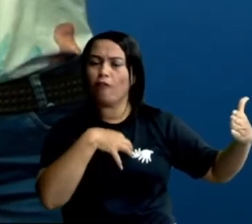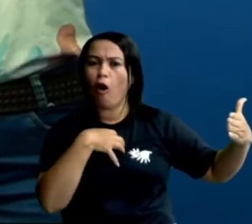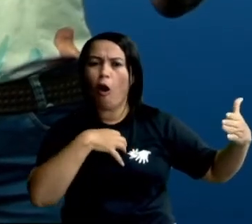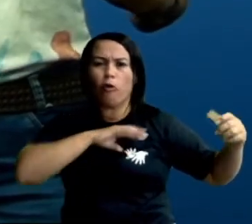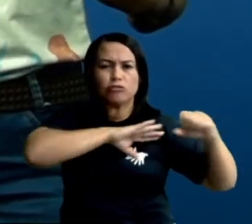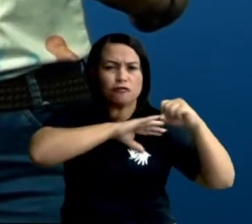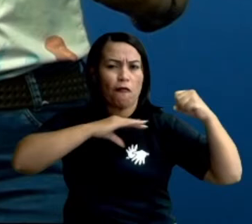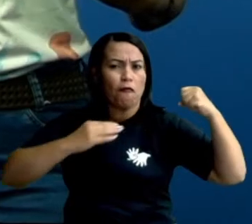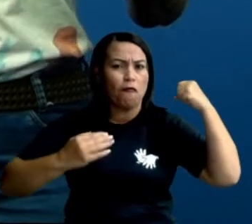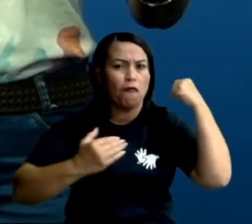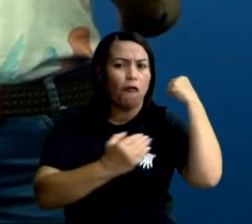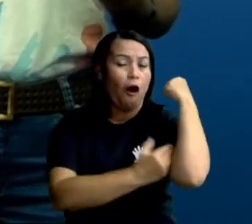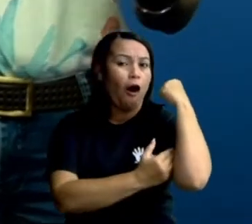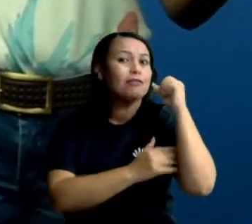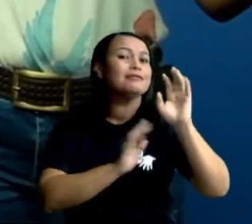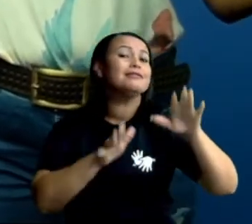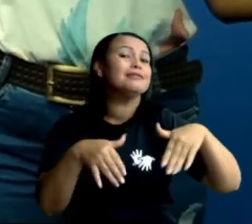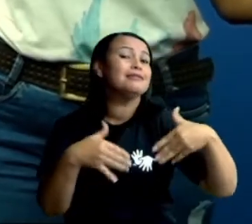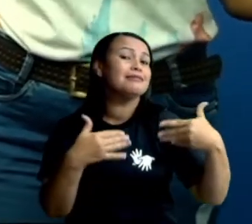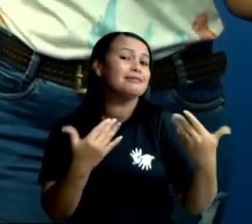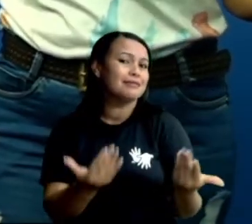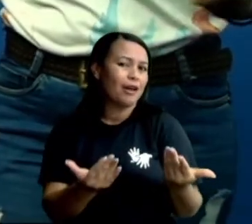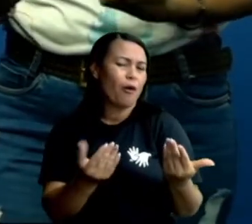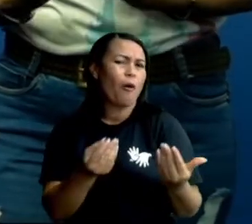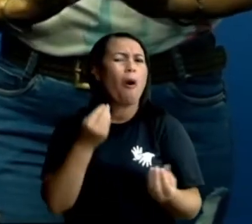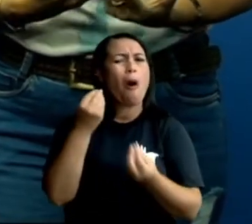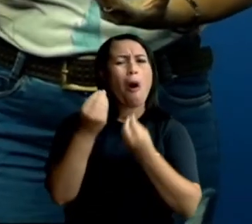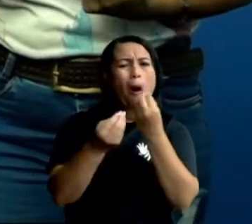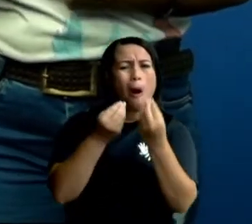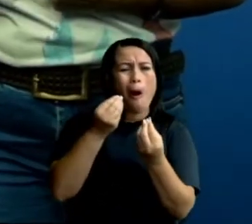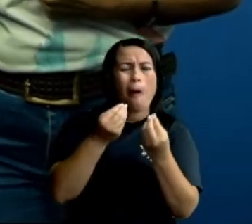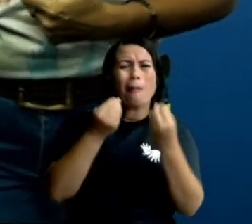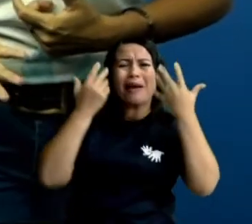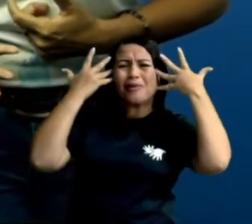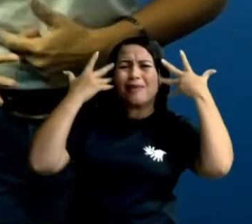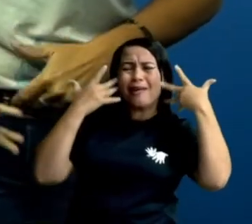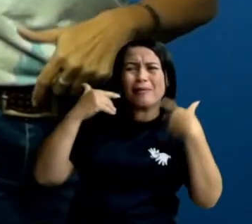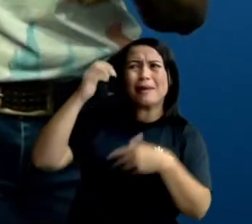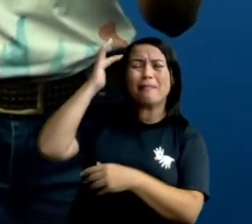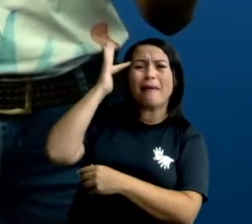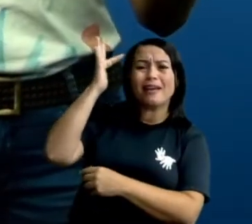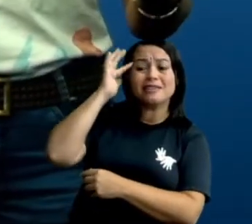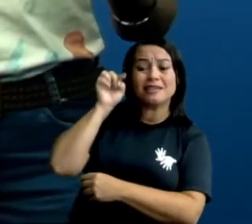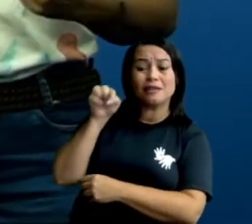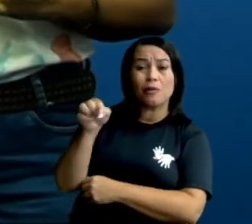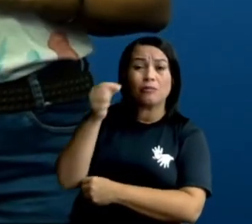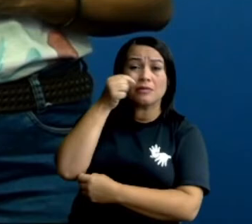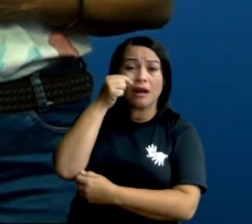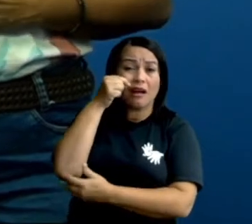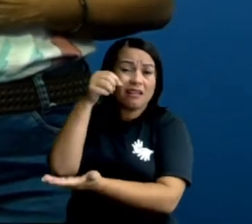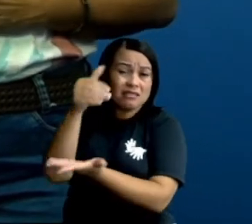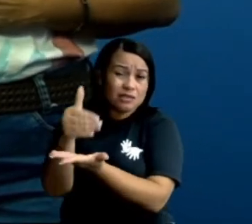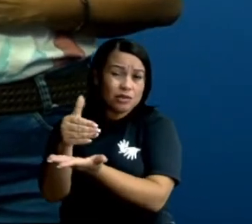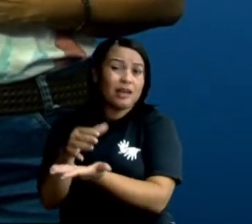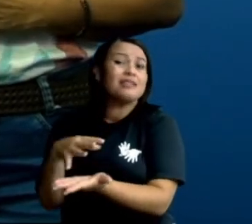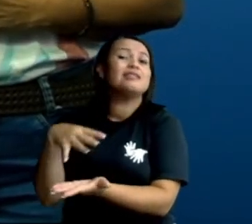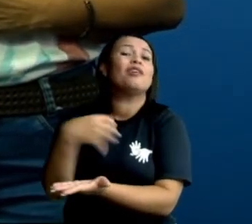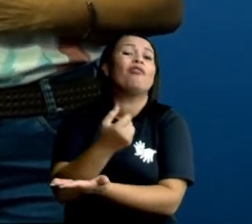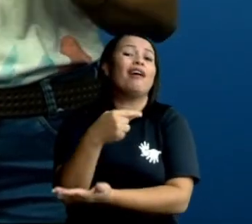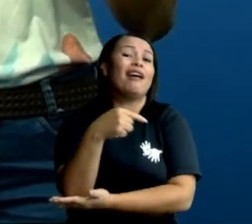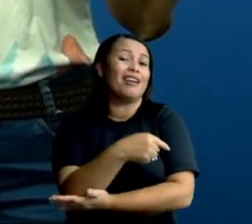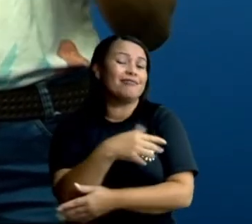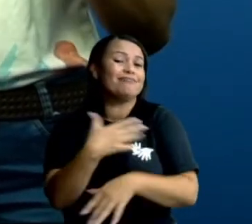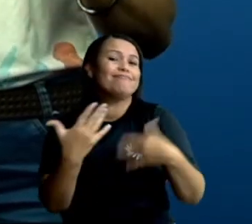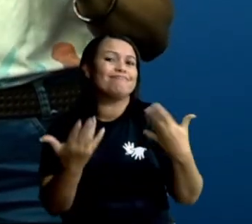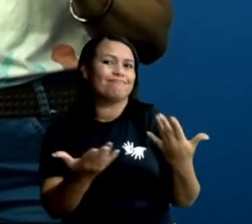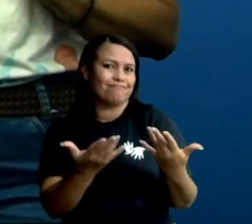É forte. Então, como era que o leão ia imaginar que um ratinho ia salvar ele,